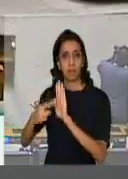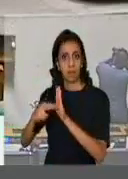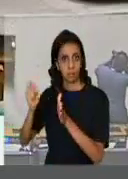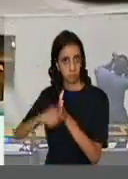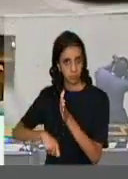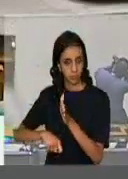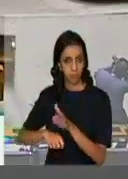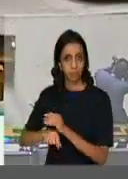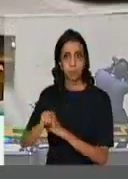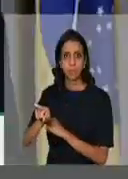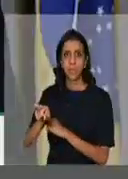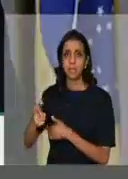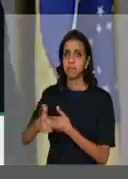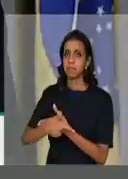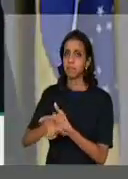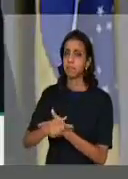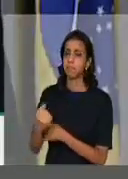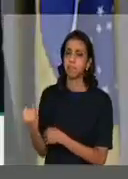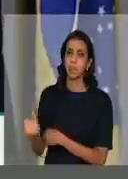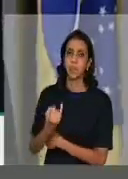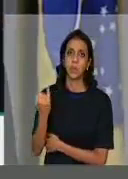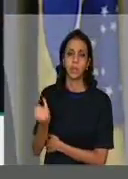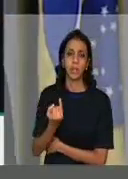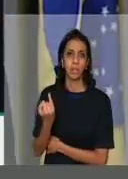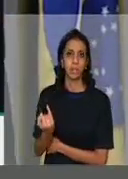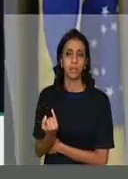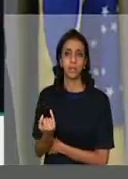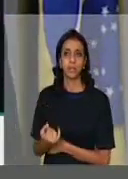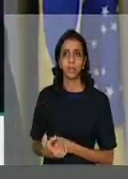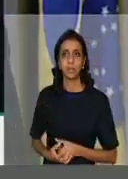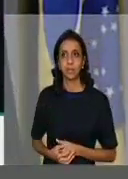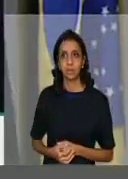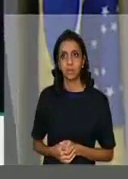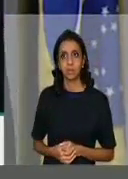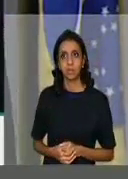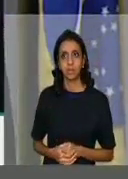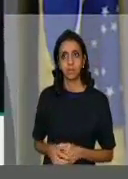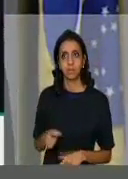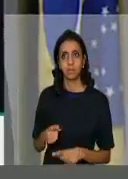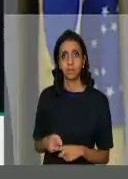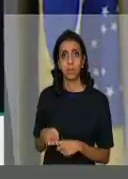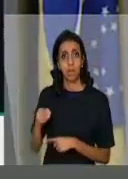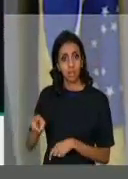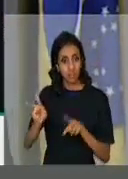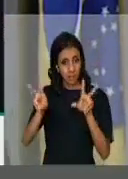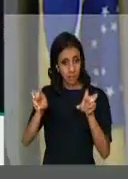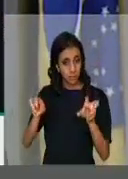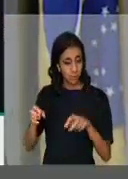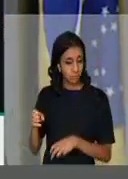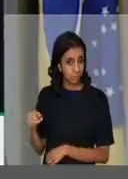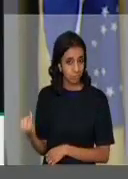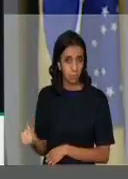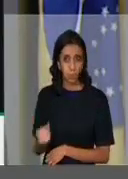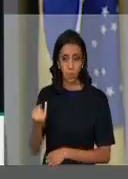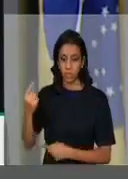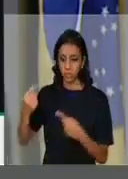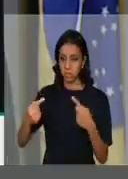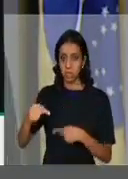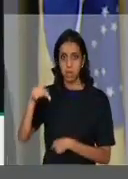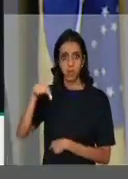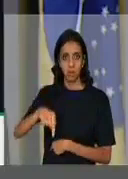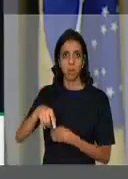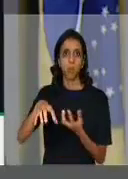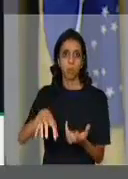um papel fundamental no encaminhamento da mais importante matéria em debate